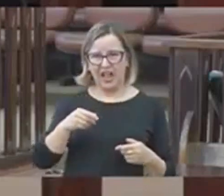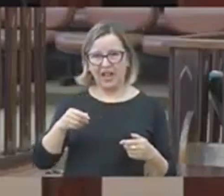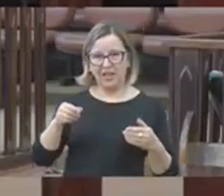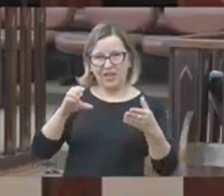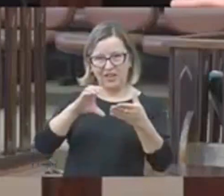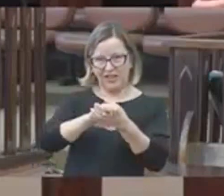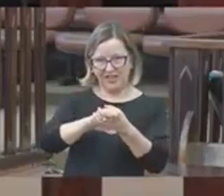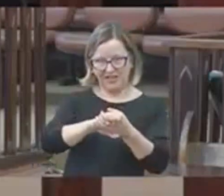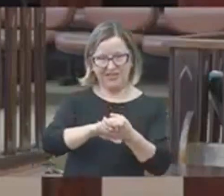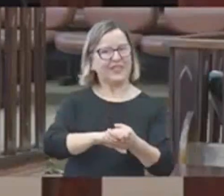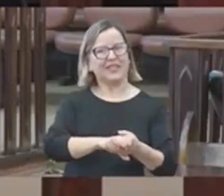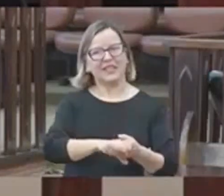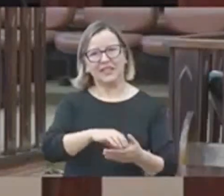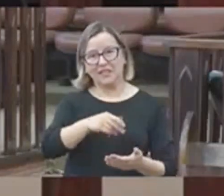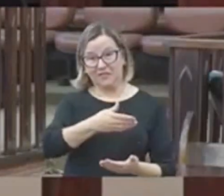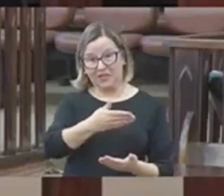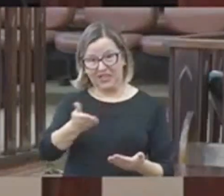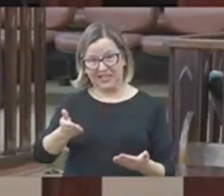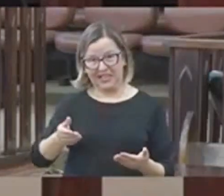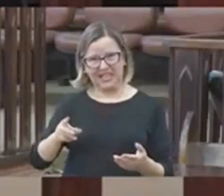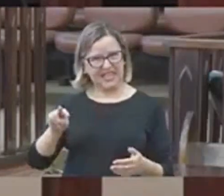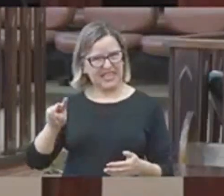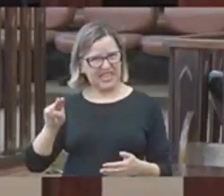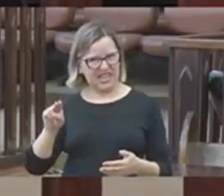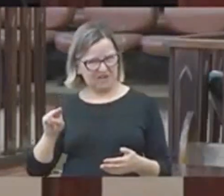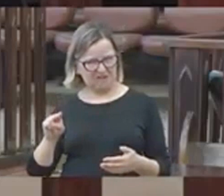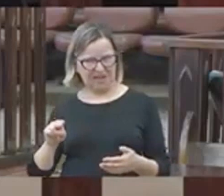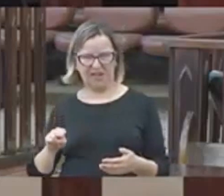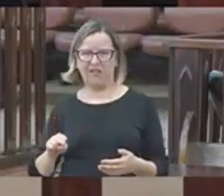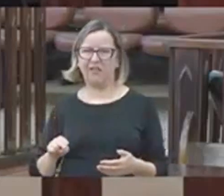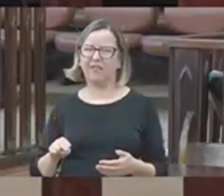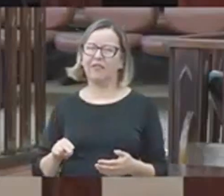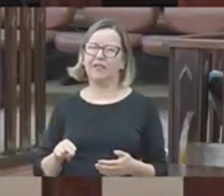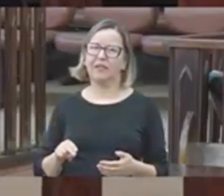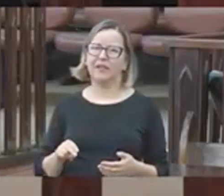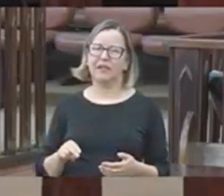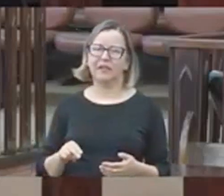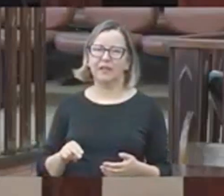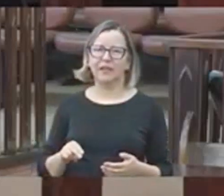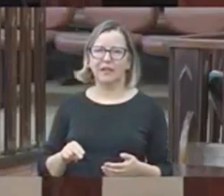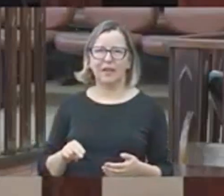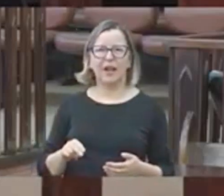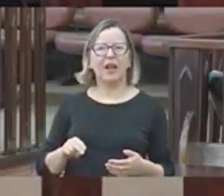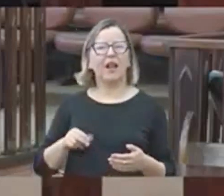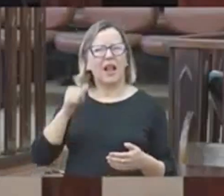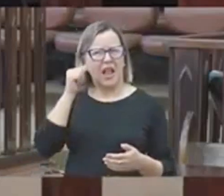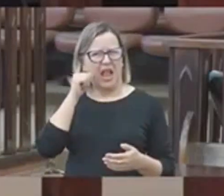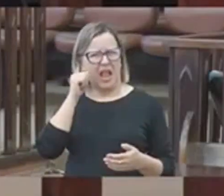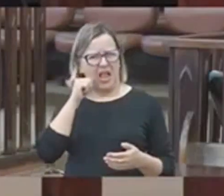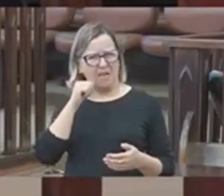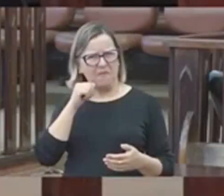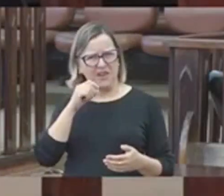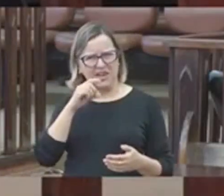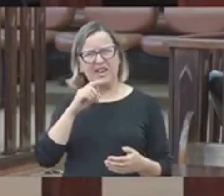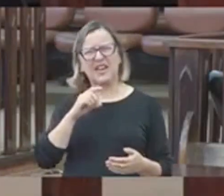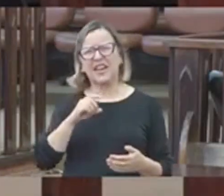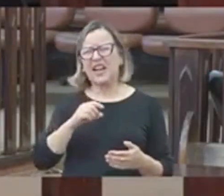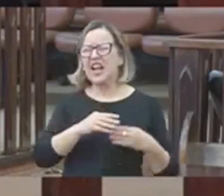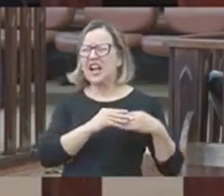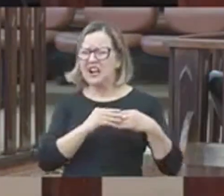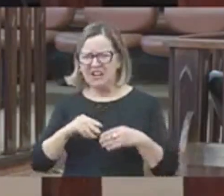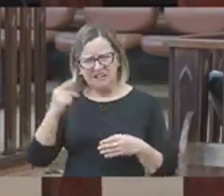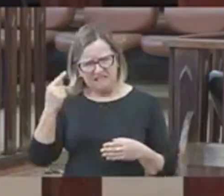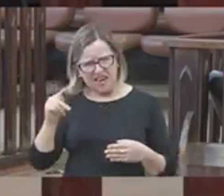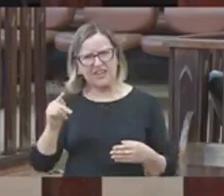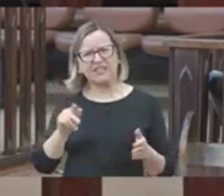as mesmas coisas, e mais ainda, mulher, governe a sua casa. E a mulher vai governar a sua casa quando o